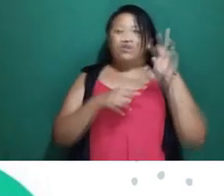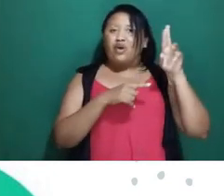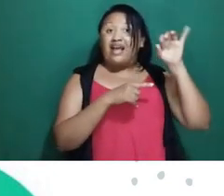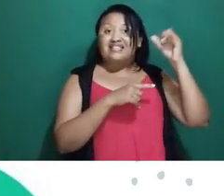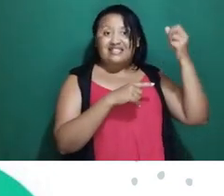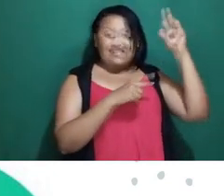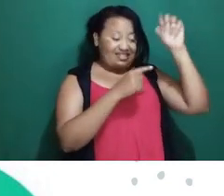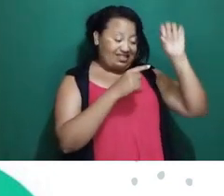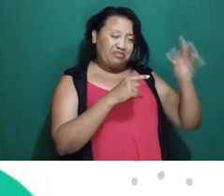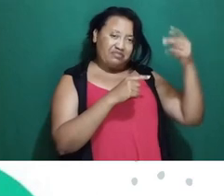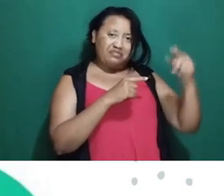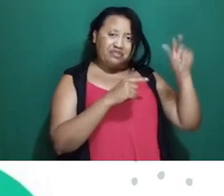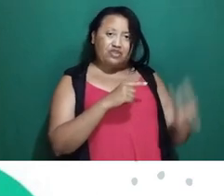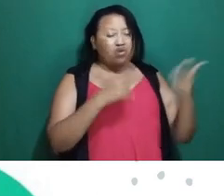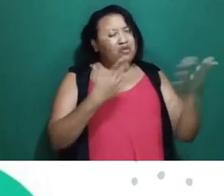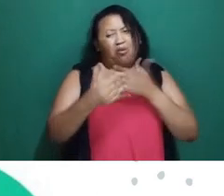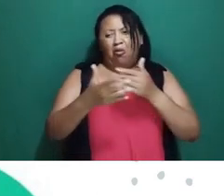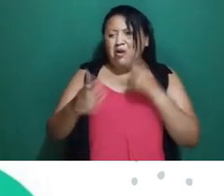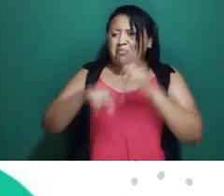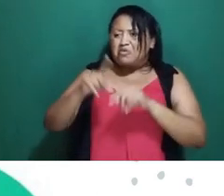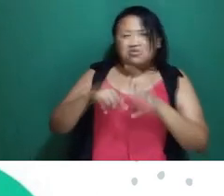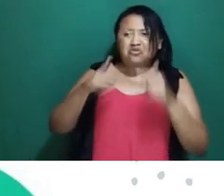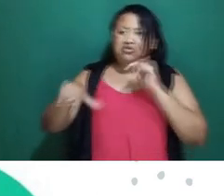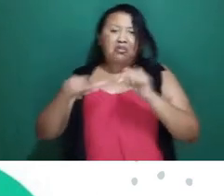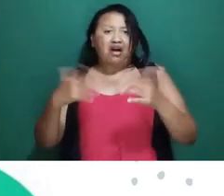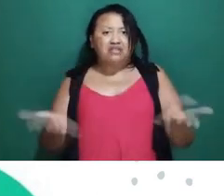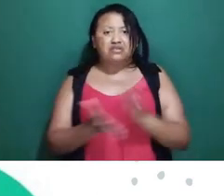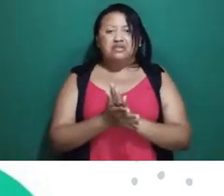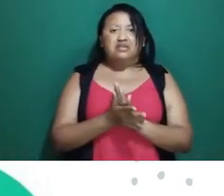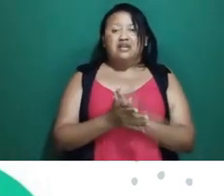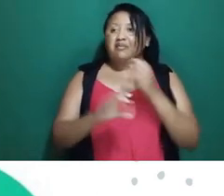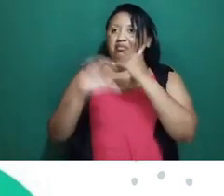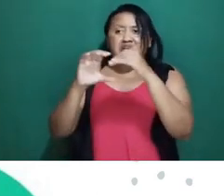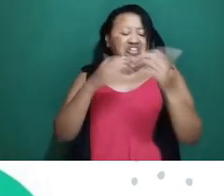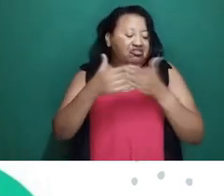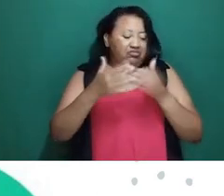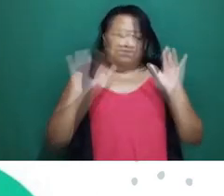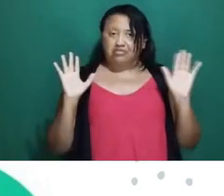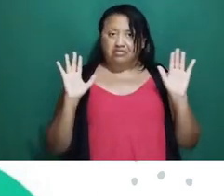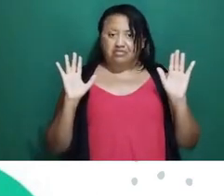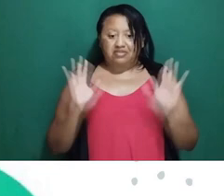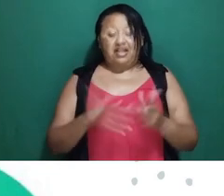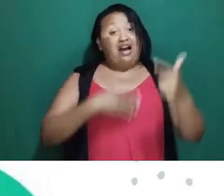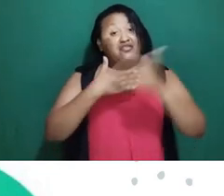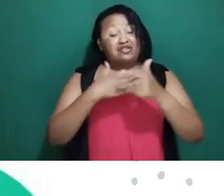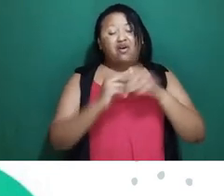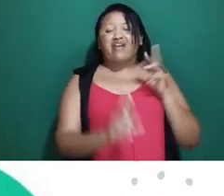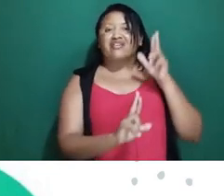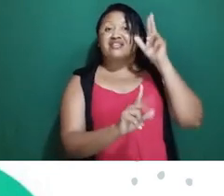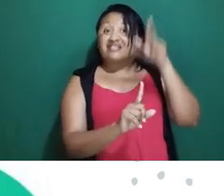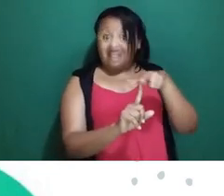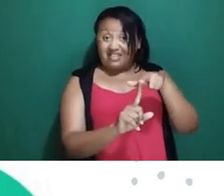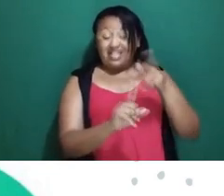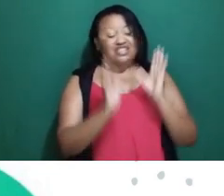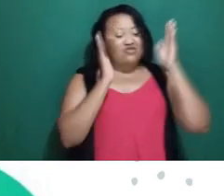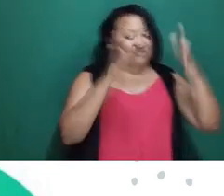para determinado produto para determinado serviço para determinada mensagem a função referencial ela está